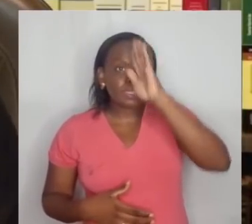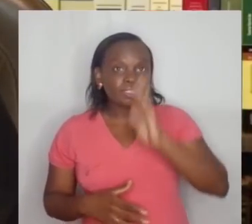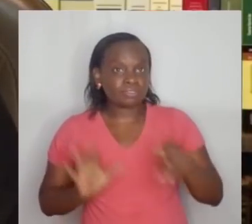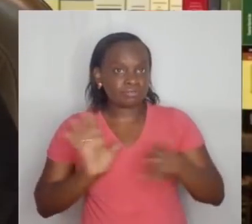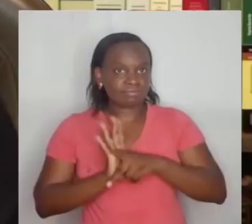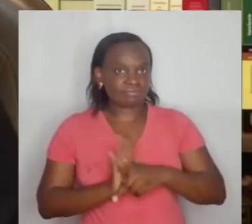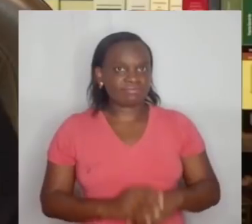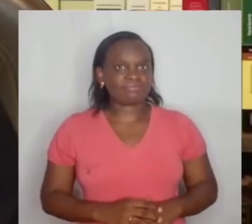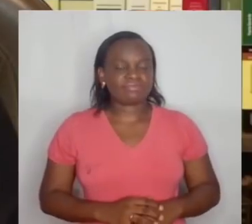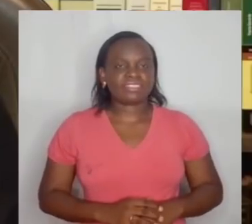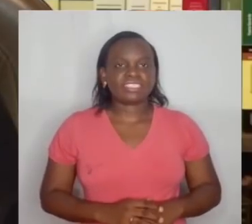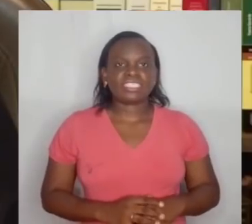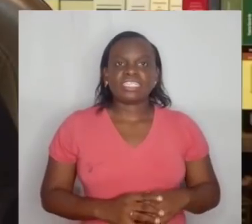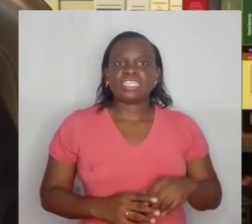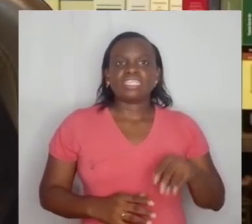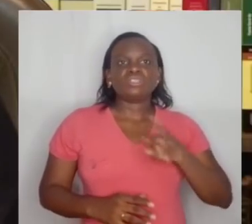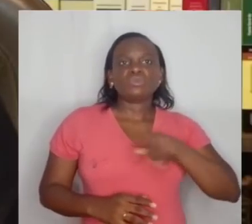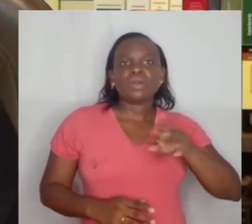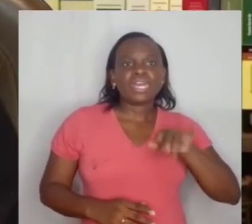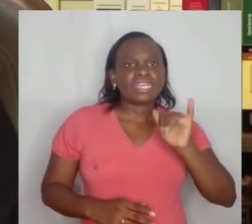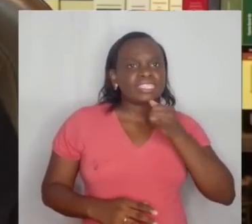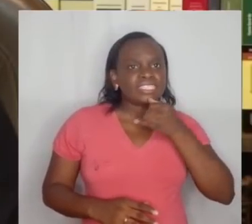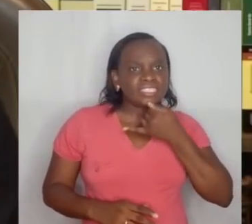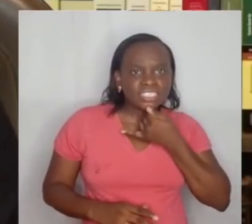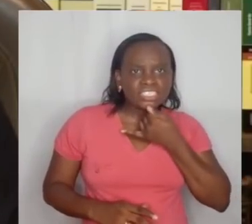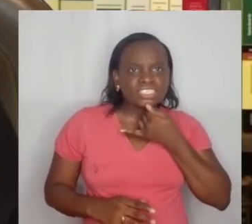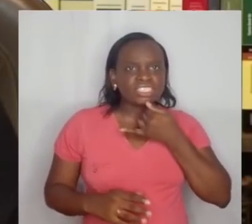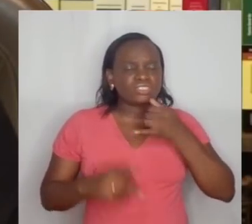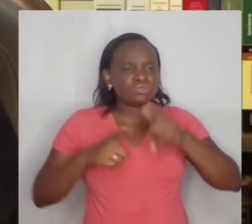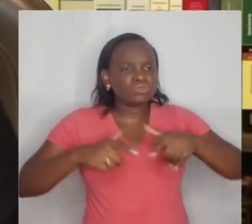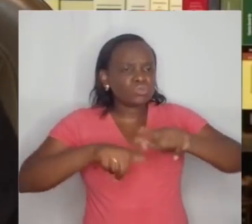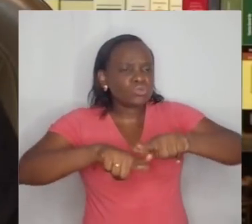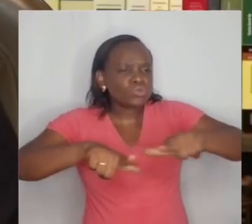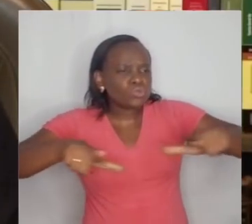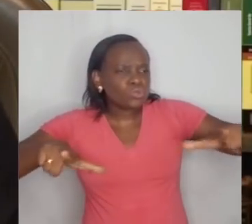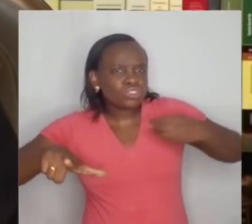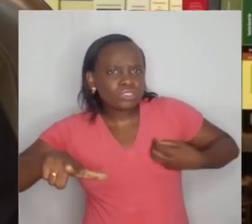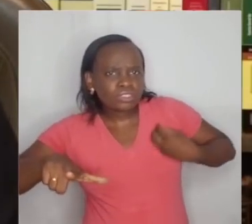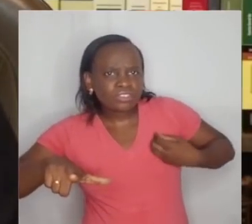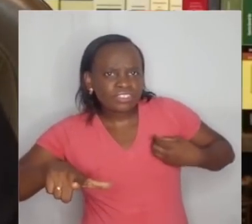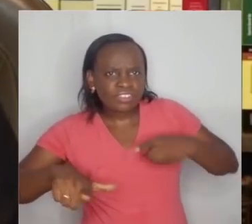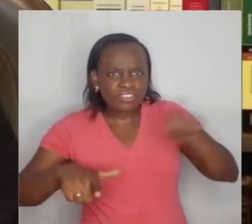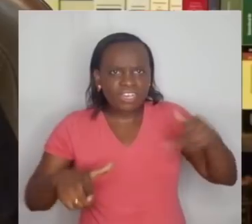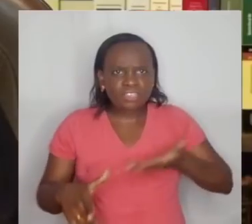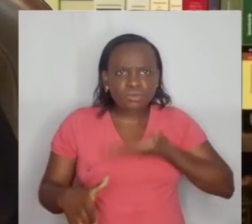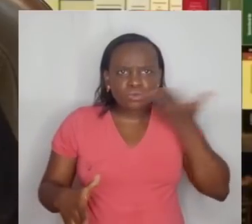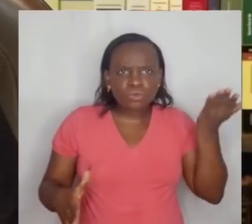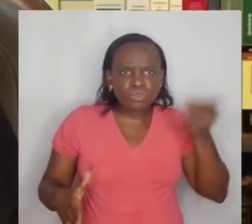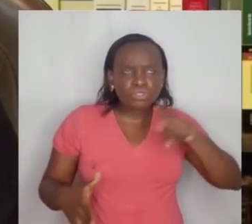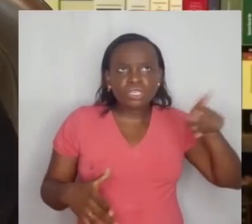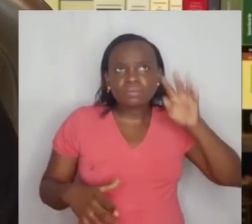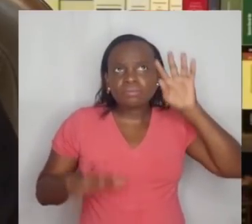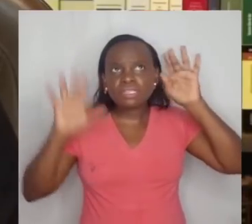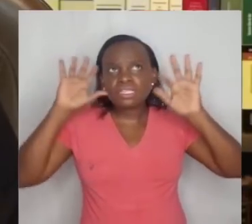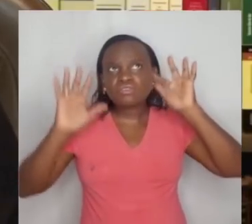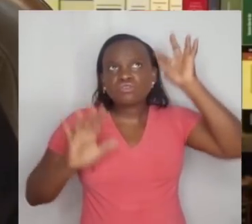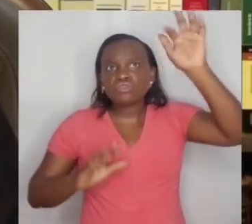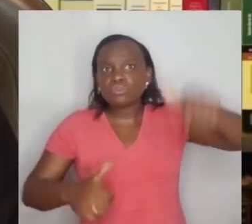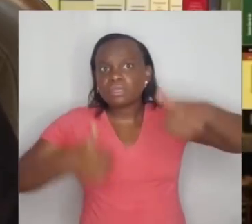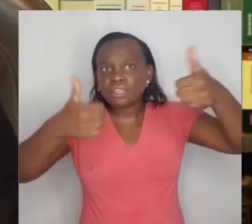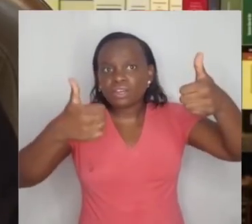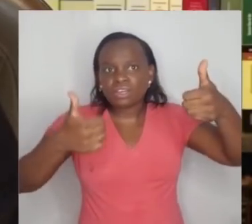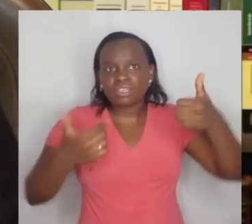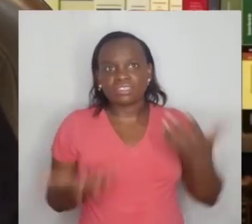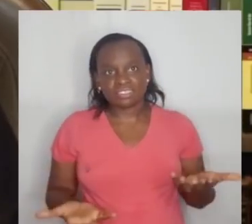deputada do Brasil. Não será a tristeza do deserto presente que nos roube a perspectiva